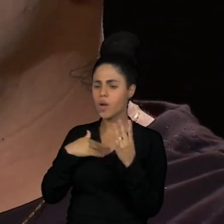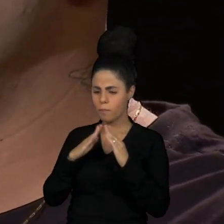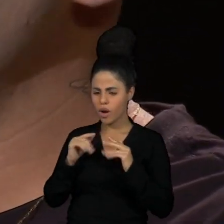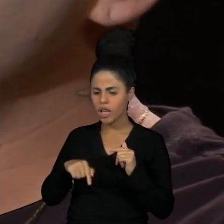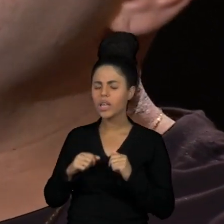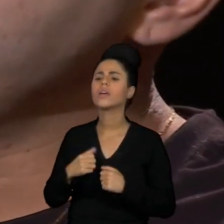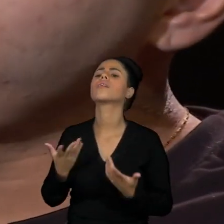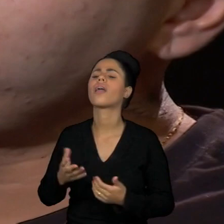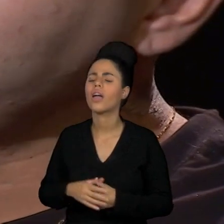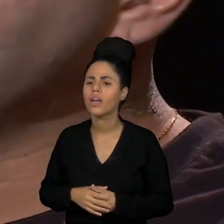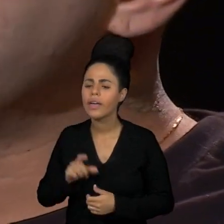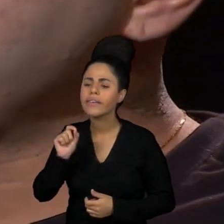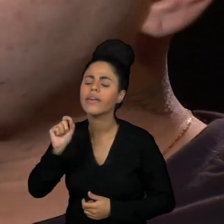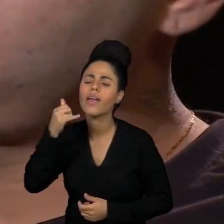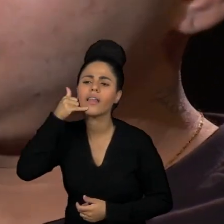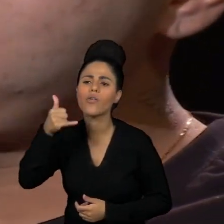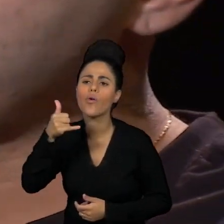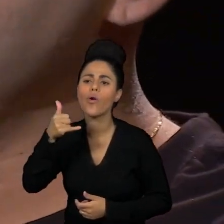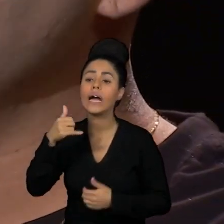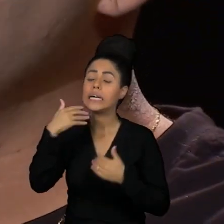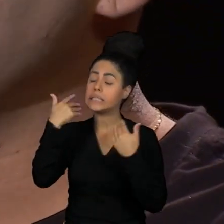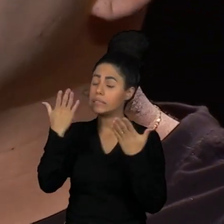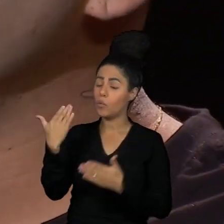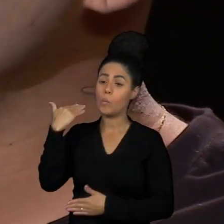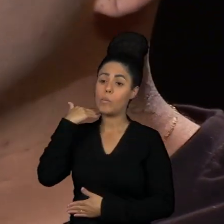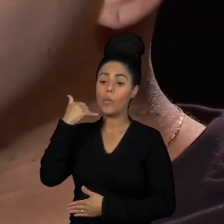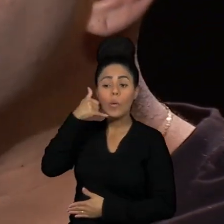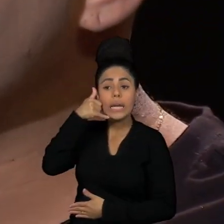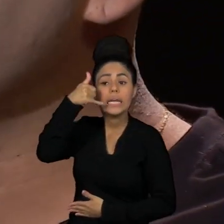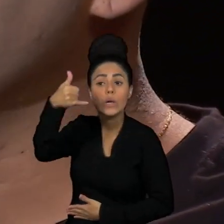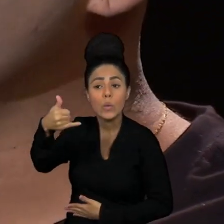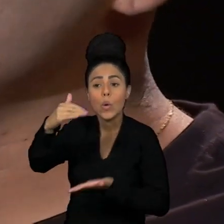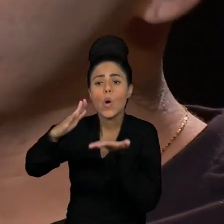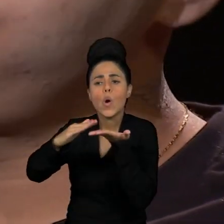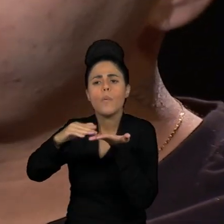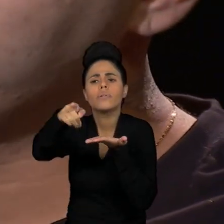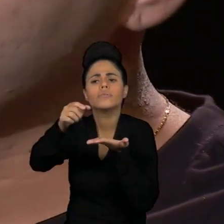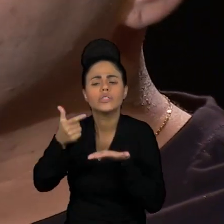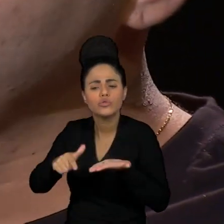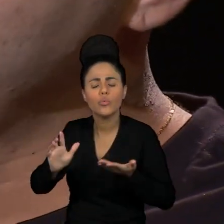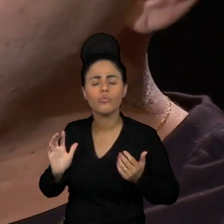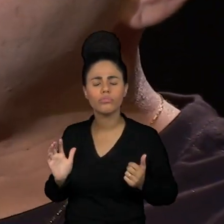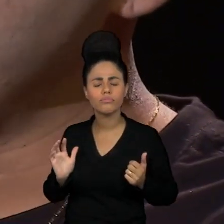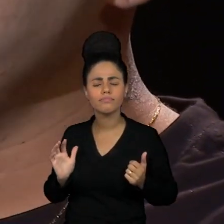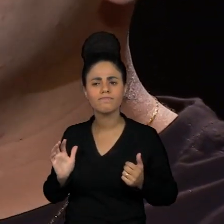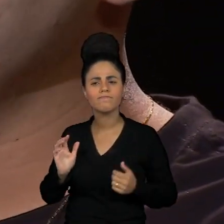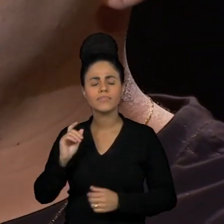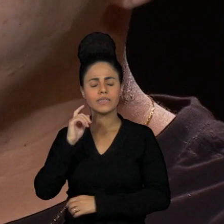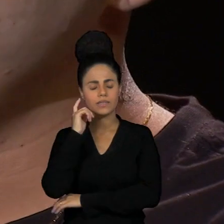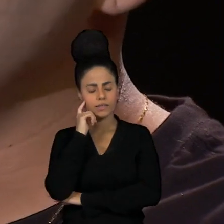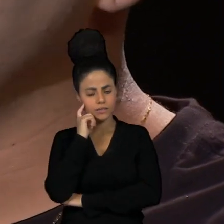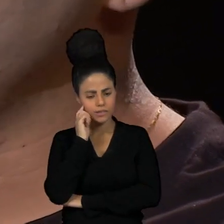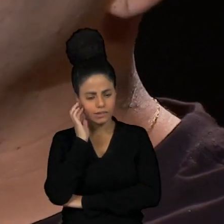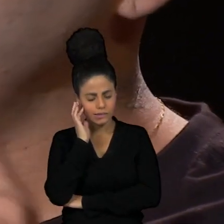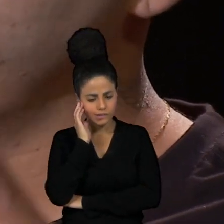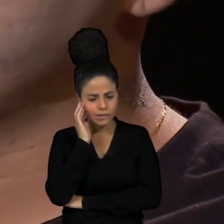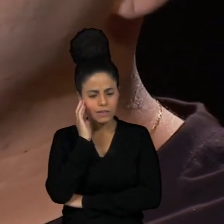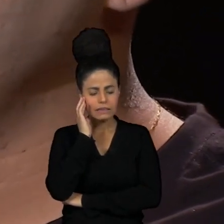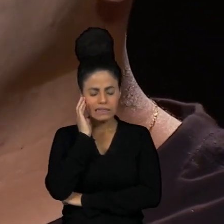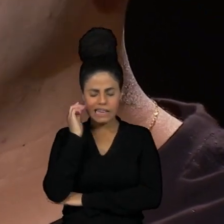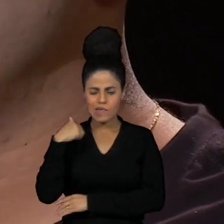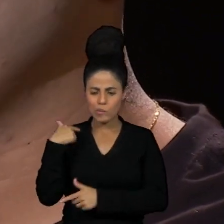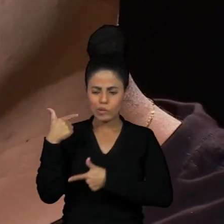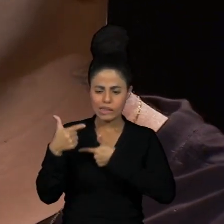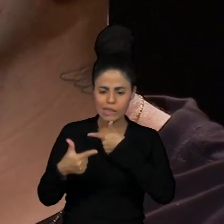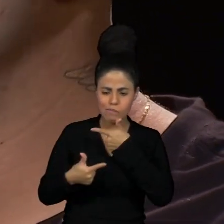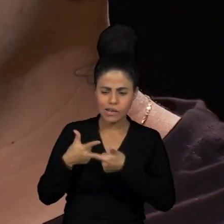Aí ela falou, é o banco, na empresa que você trabalha, ligando, te cobrando, de novo. Aí eu imaginei, falei, pô, enquanto eu tô